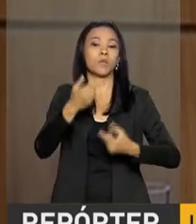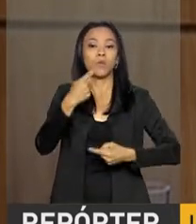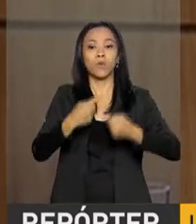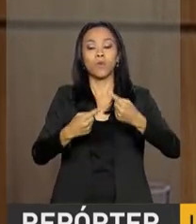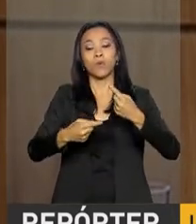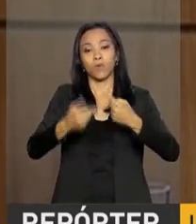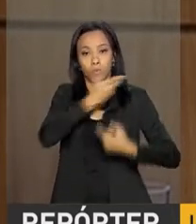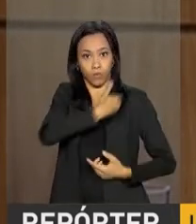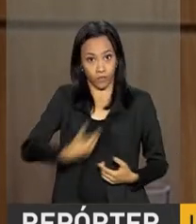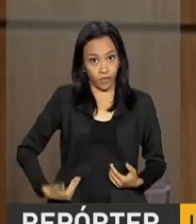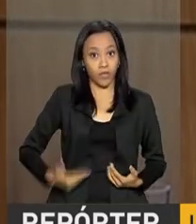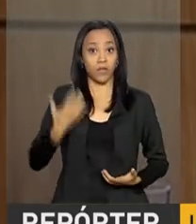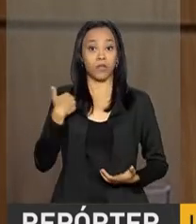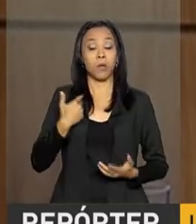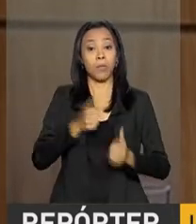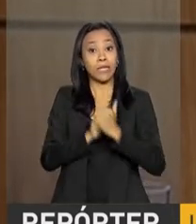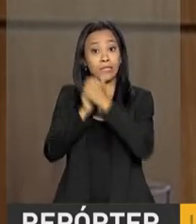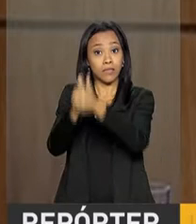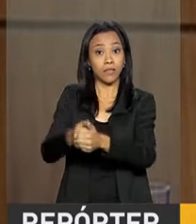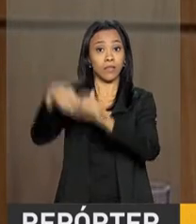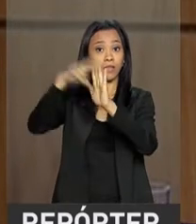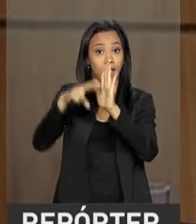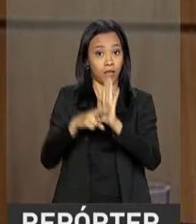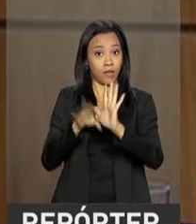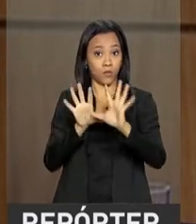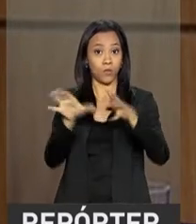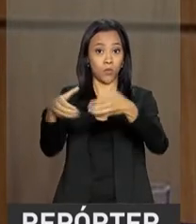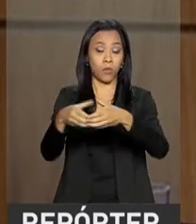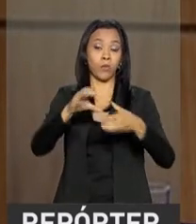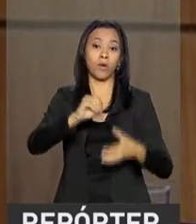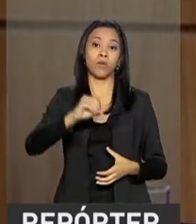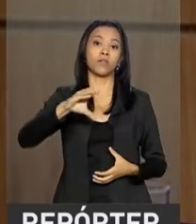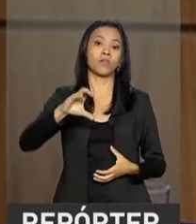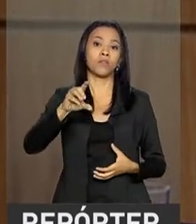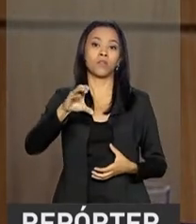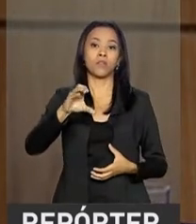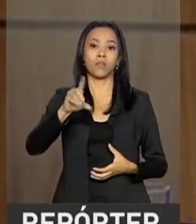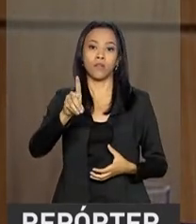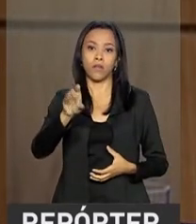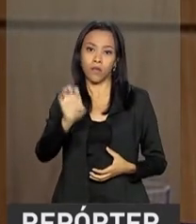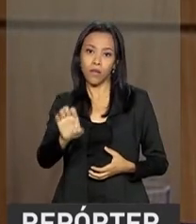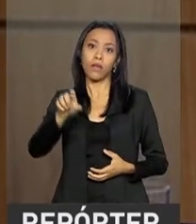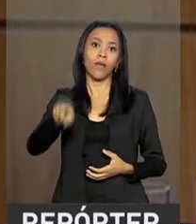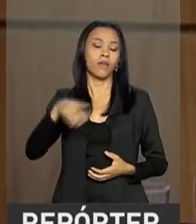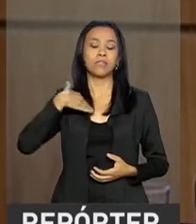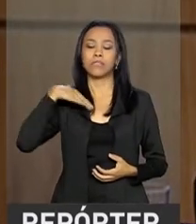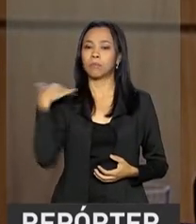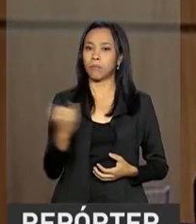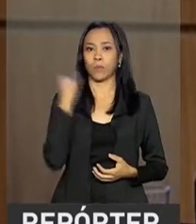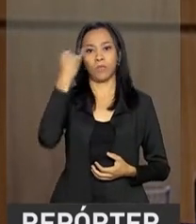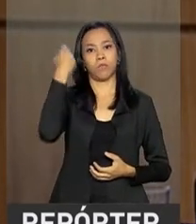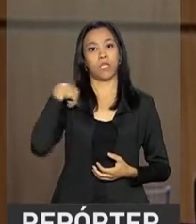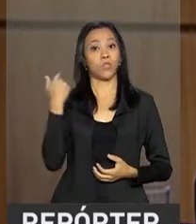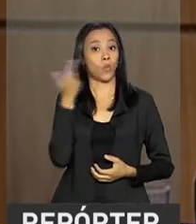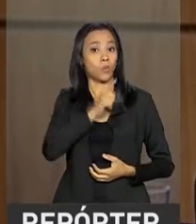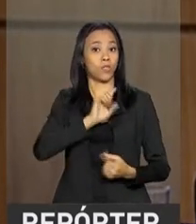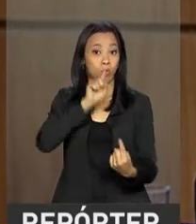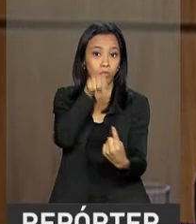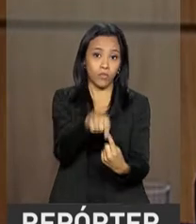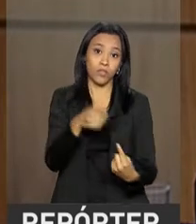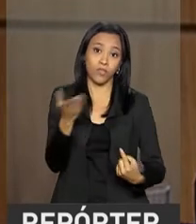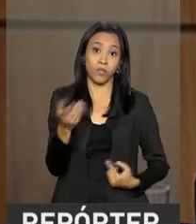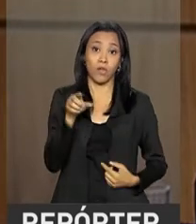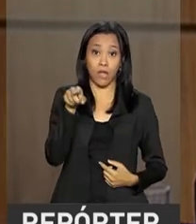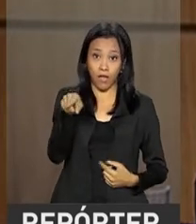brasileiro ao irão receber som de gance relevância alcançamos esse objetivo o